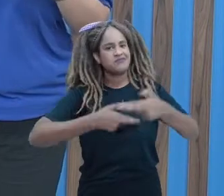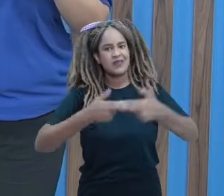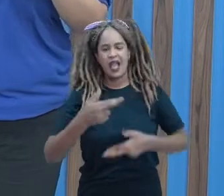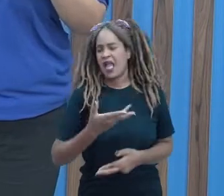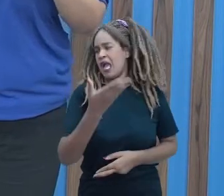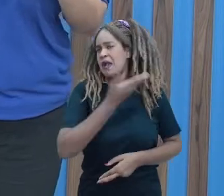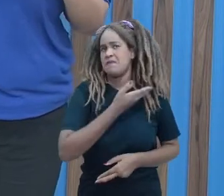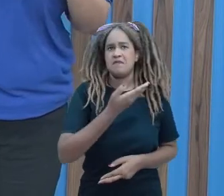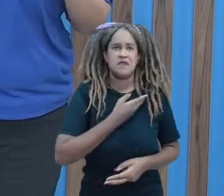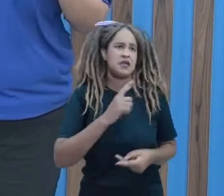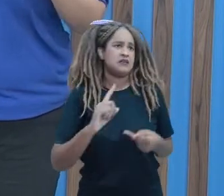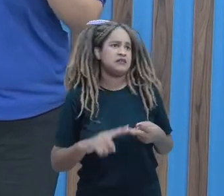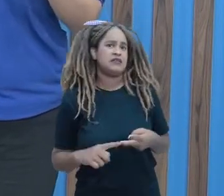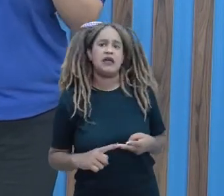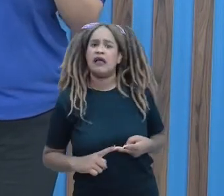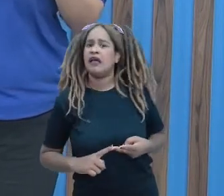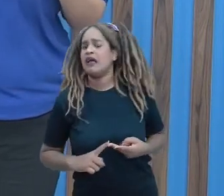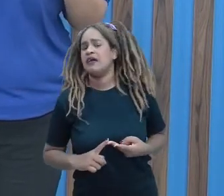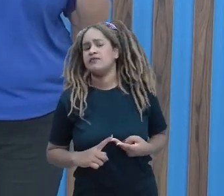Amizade,